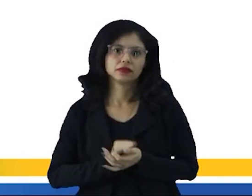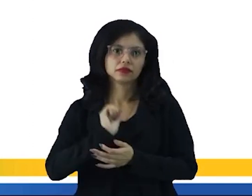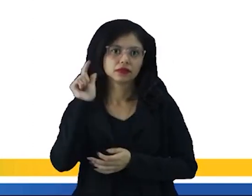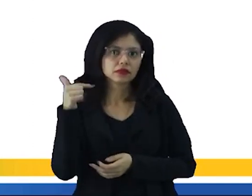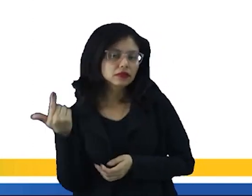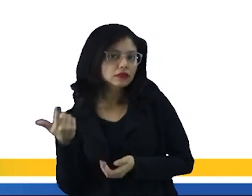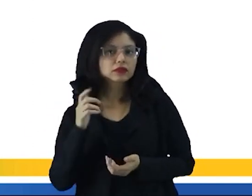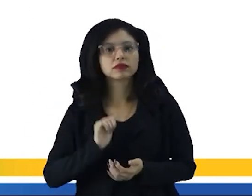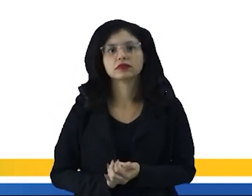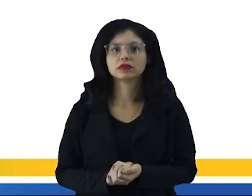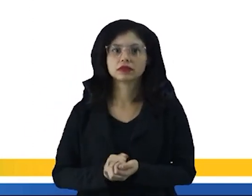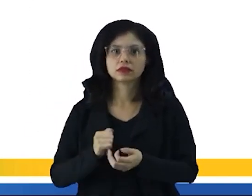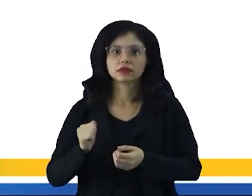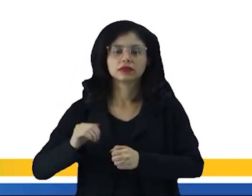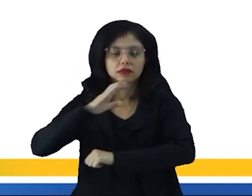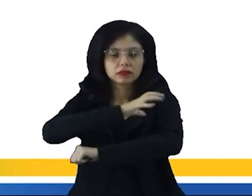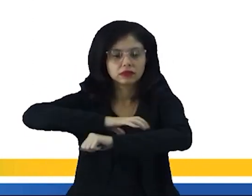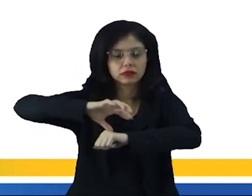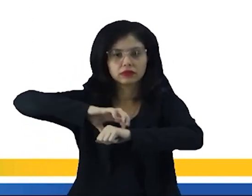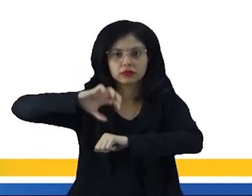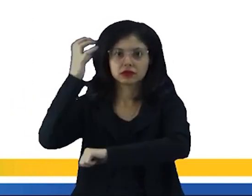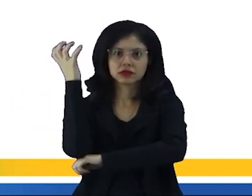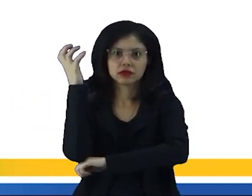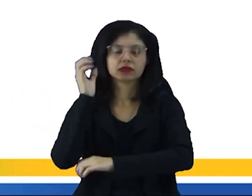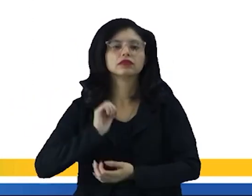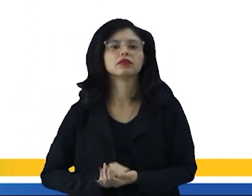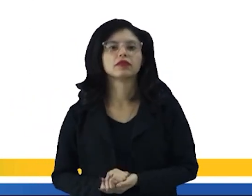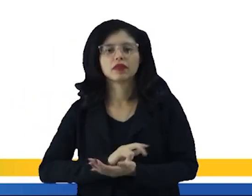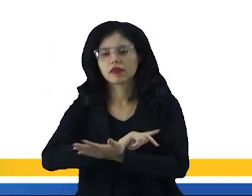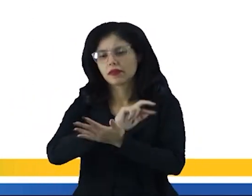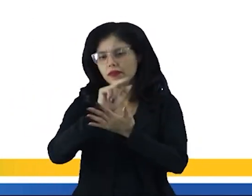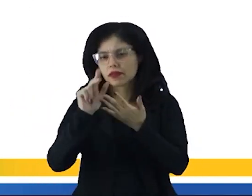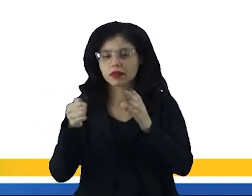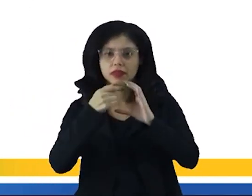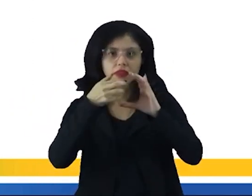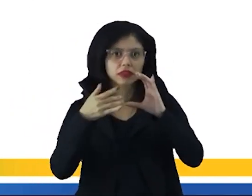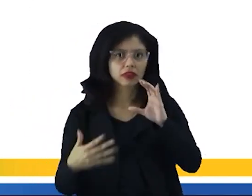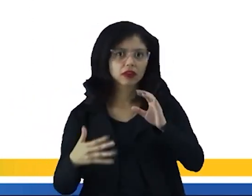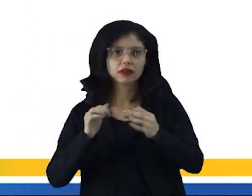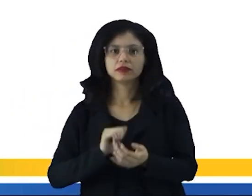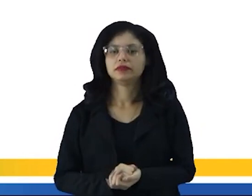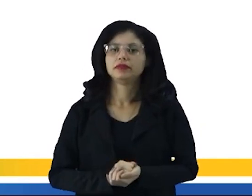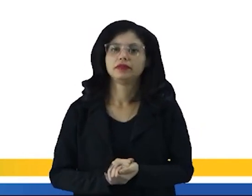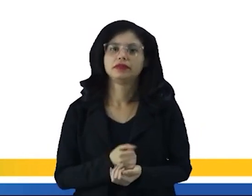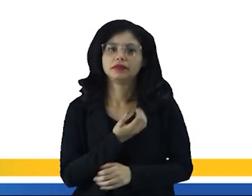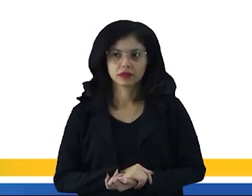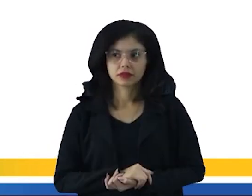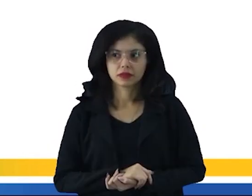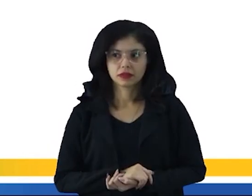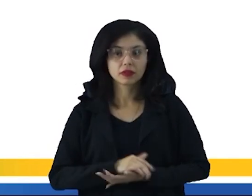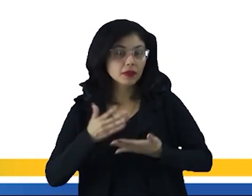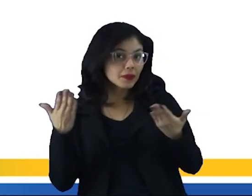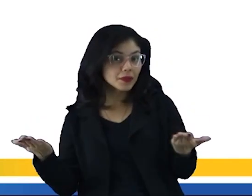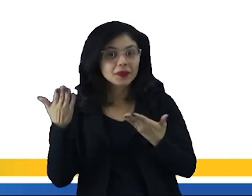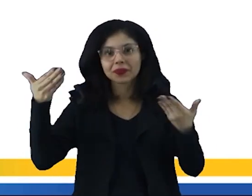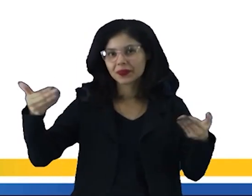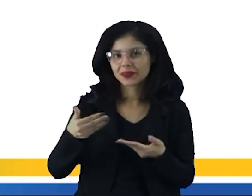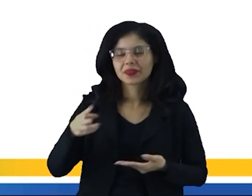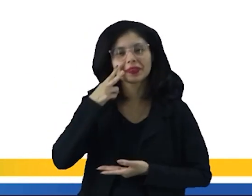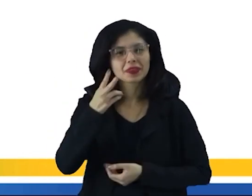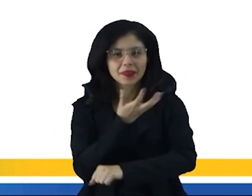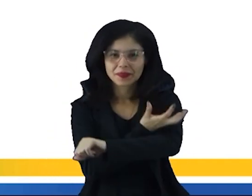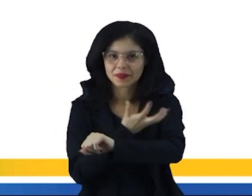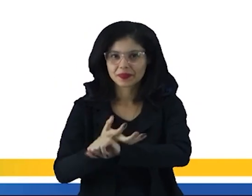os ecossistemas e a biodiversidade, várias espécies de plantas. E olha agora, vamos